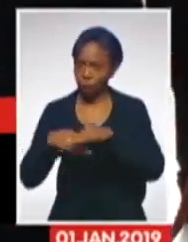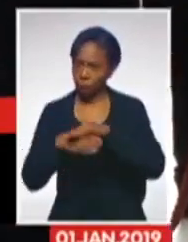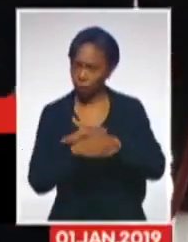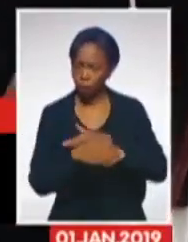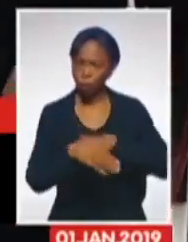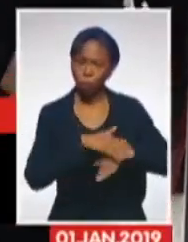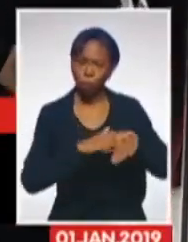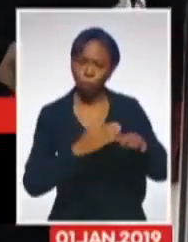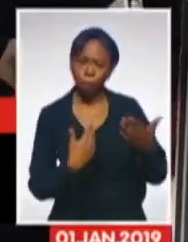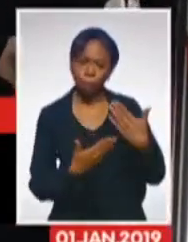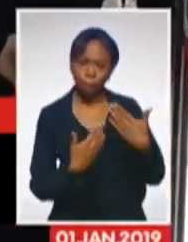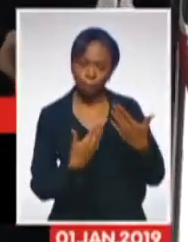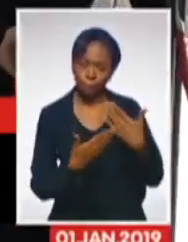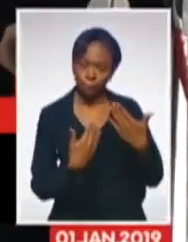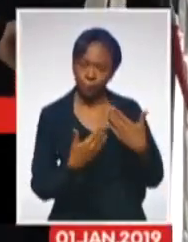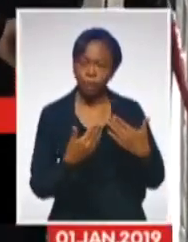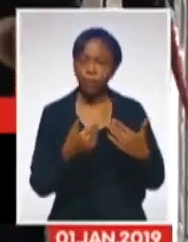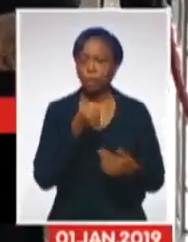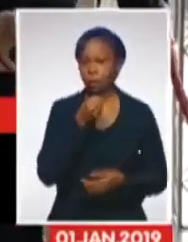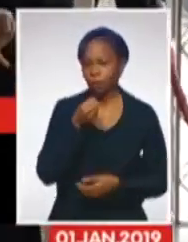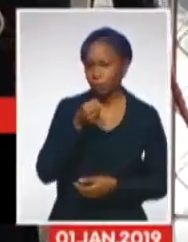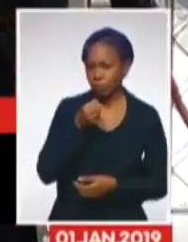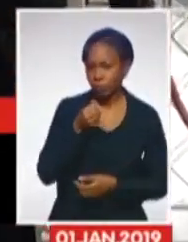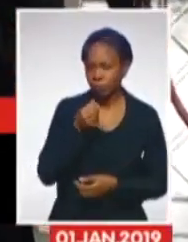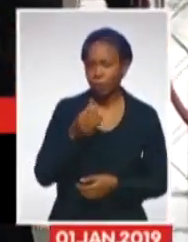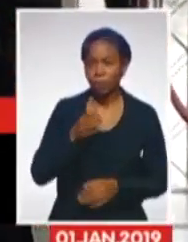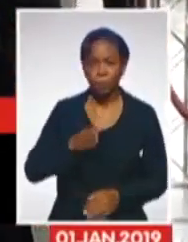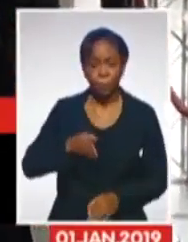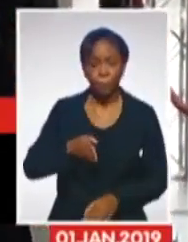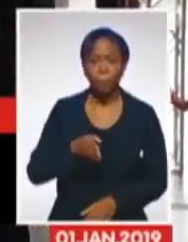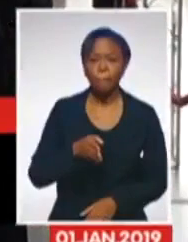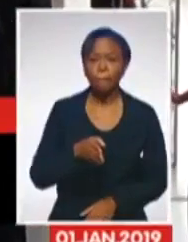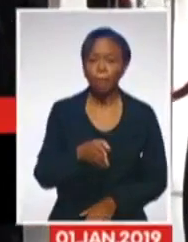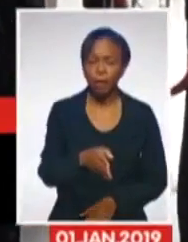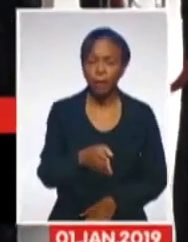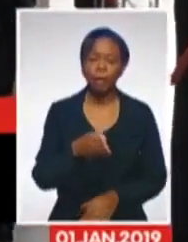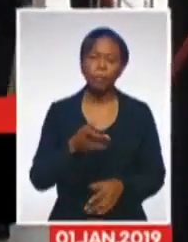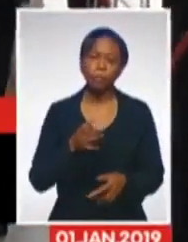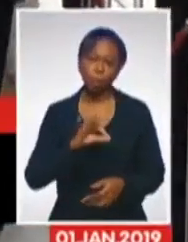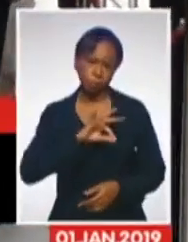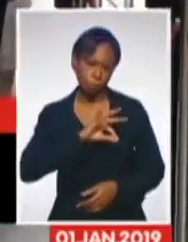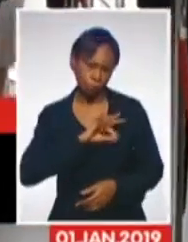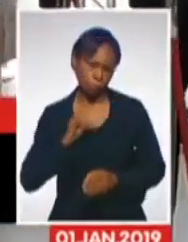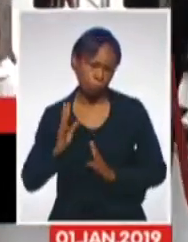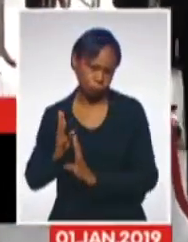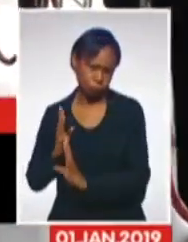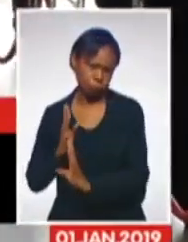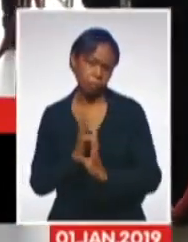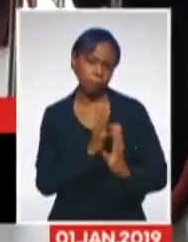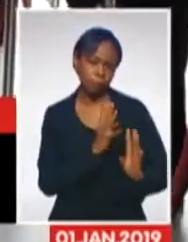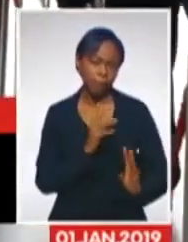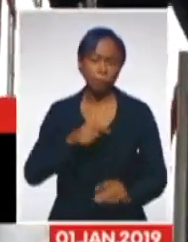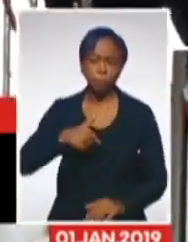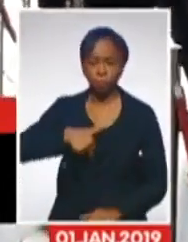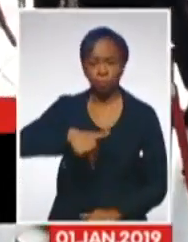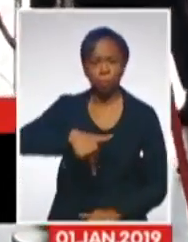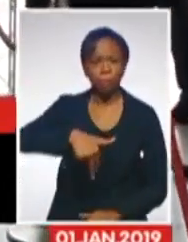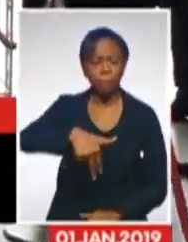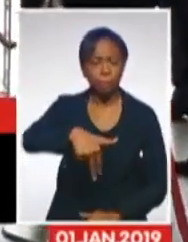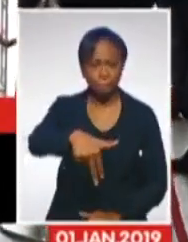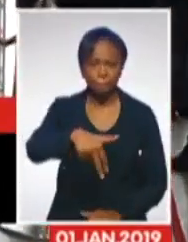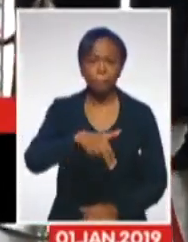imprensa, passa pelos dragões da Inconfidência, é recebido pela comissão, que já foi designada aqui no plenário, vocês